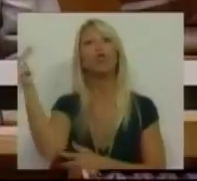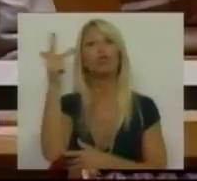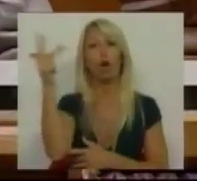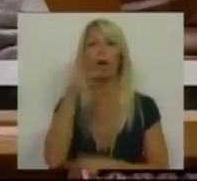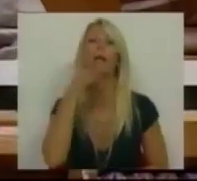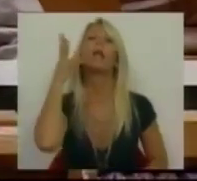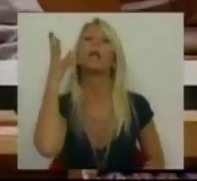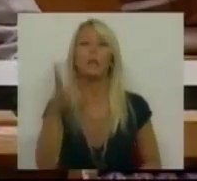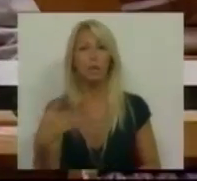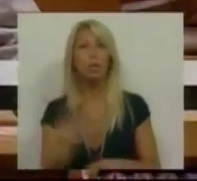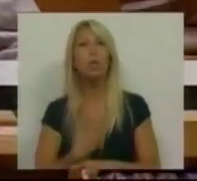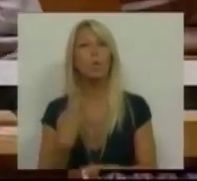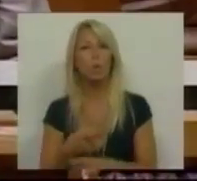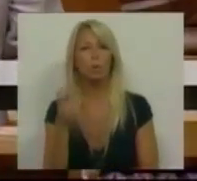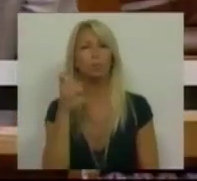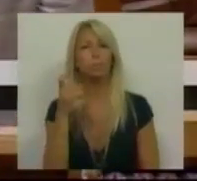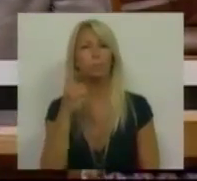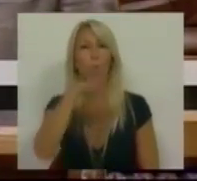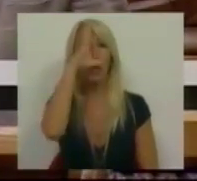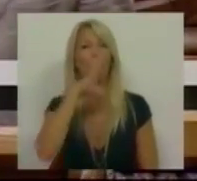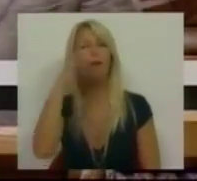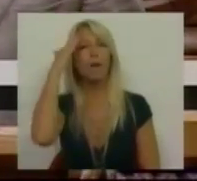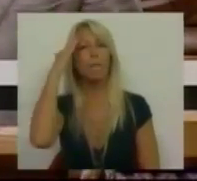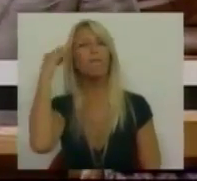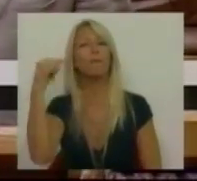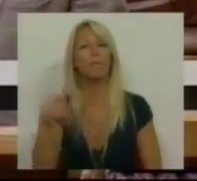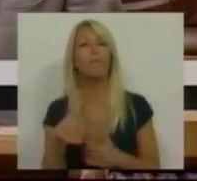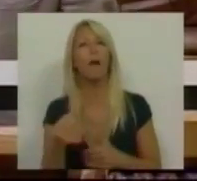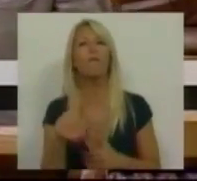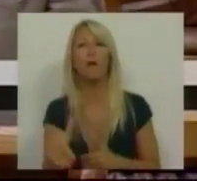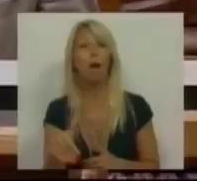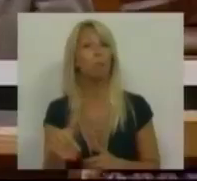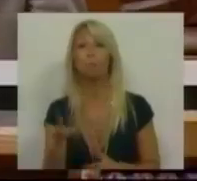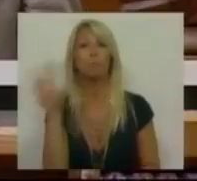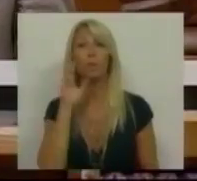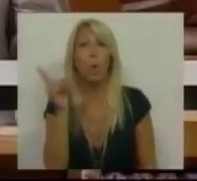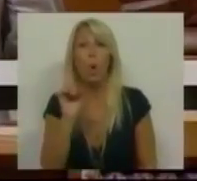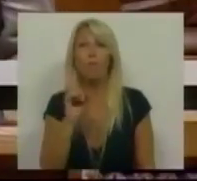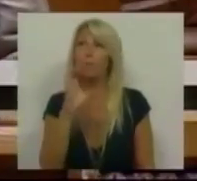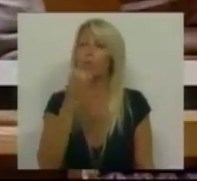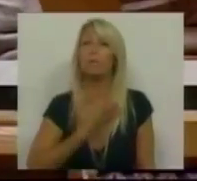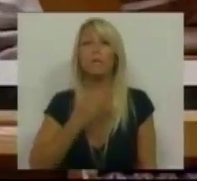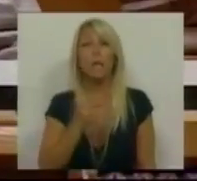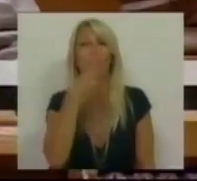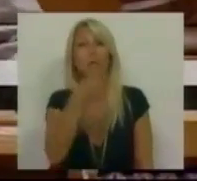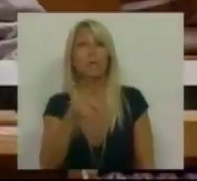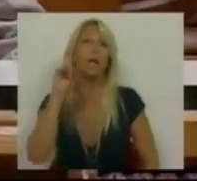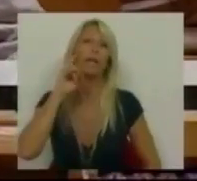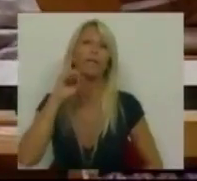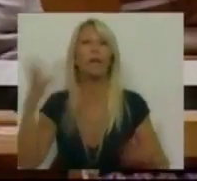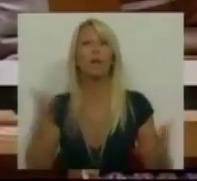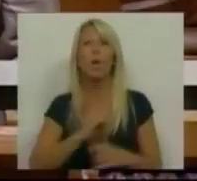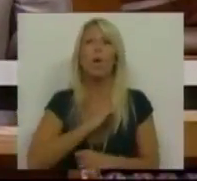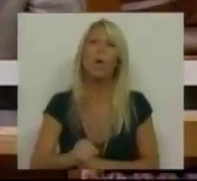diz-nos muitas das maldades que o governo tem previstas. Não ouvimos nada a dizer por parte do CDS a defesa contra o